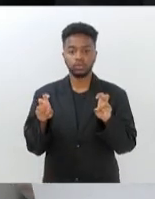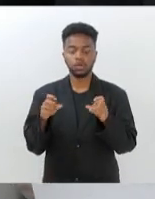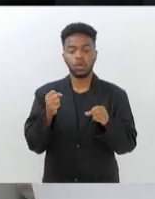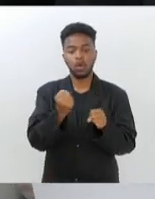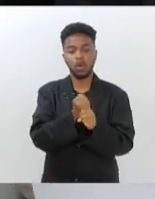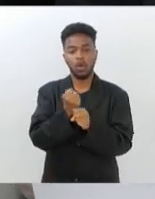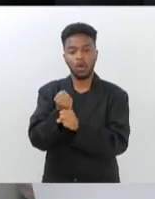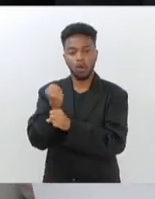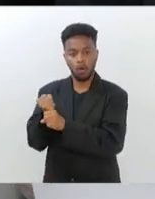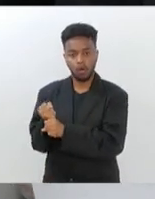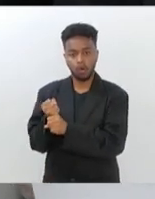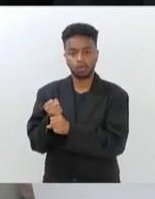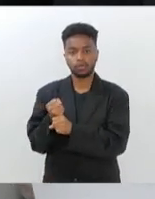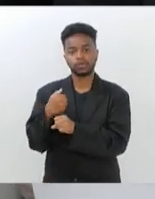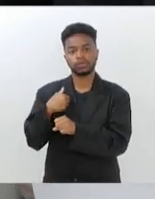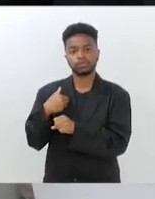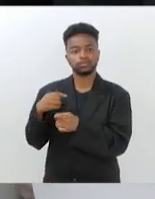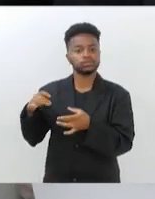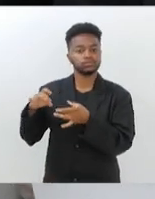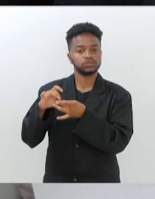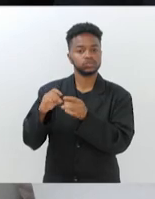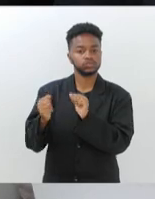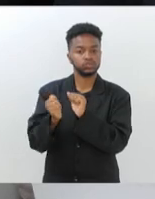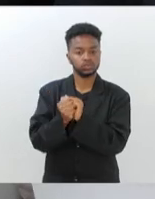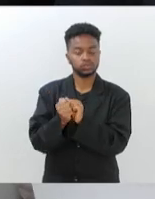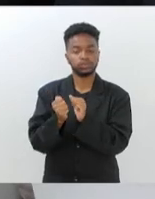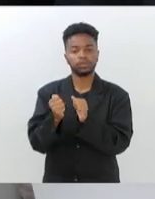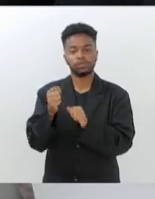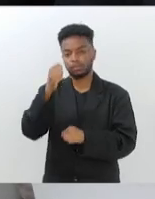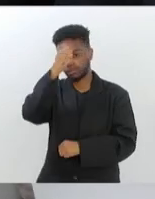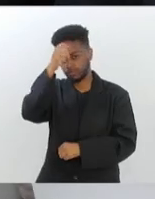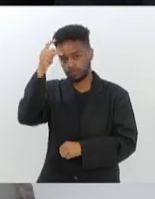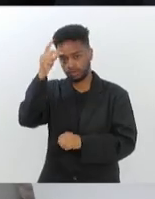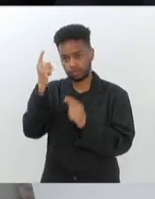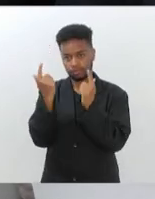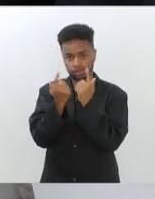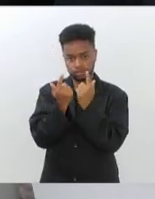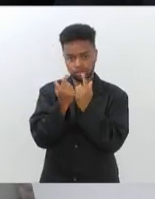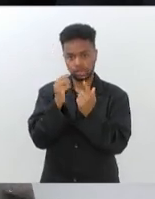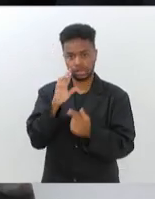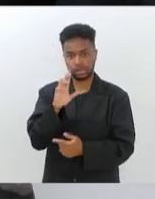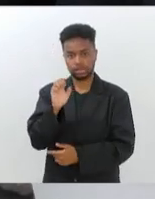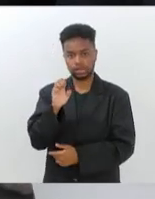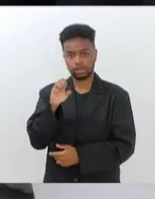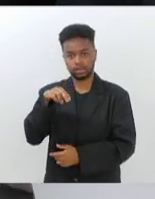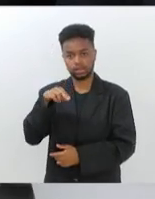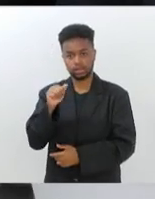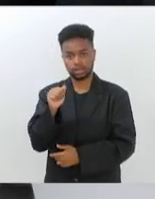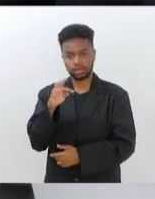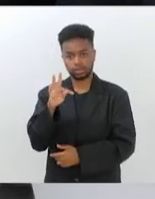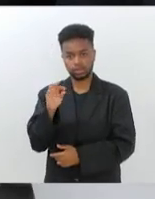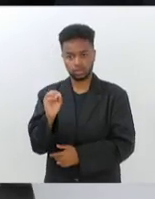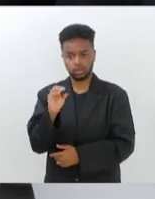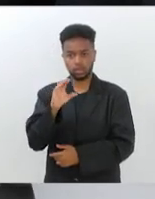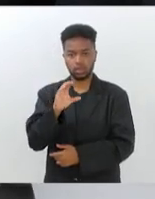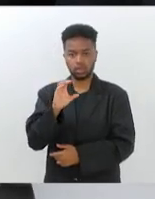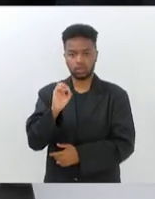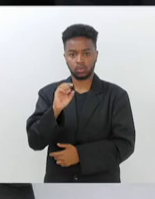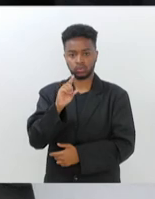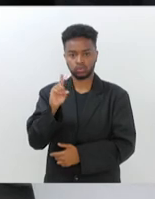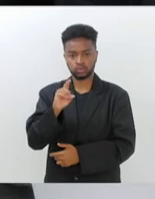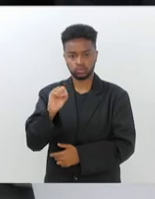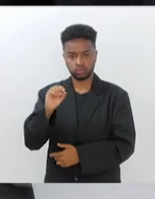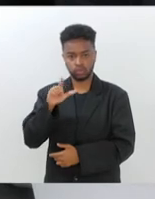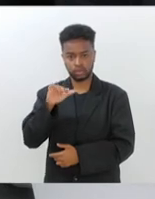obras estive junto com o prefeito de Magé Renato cozolino no gabinete do governador e tenho